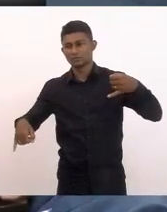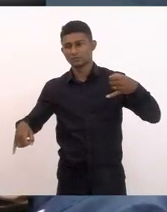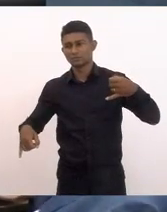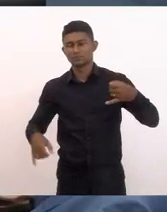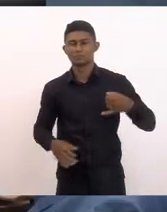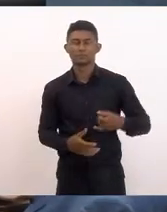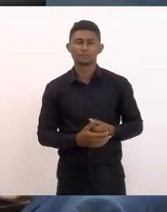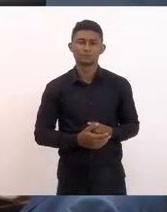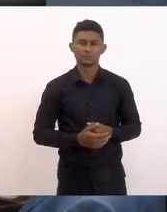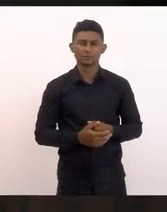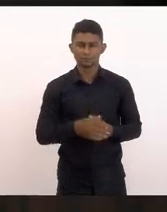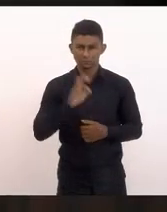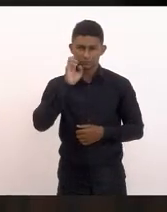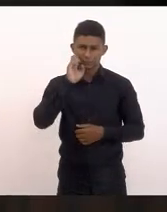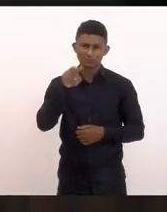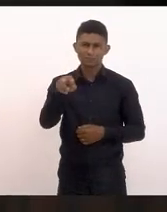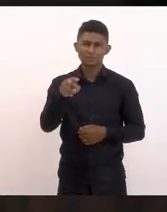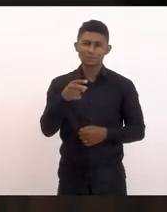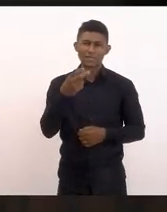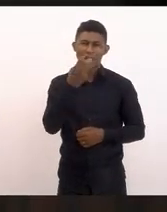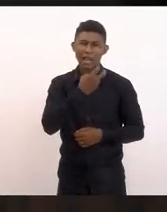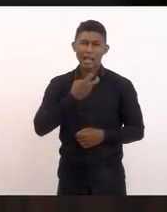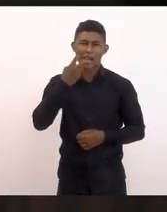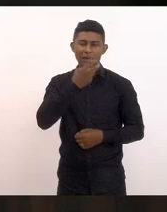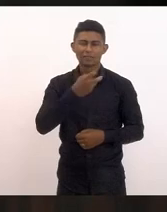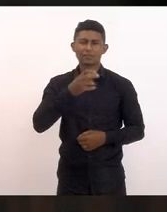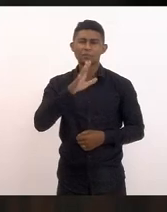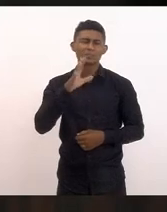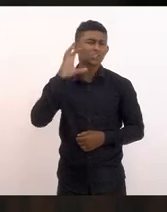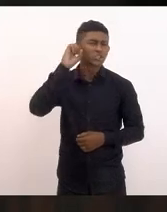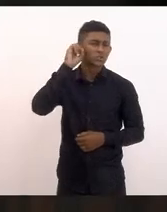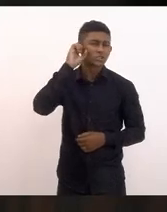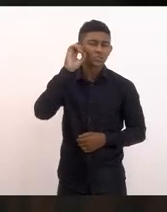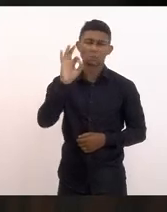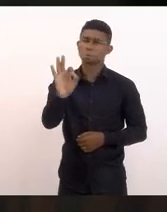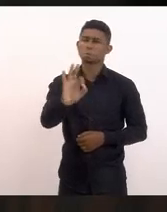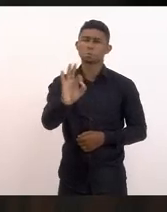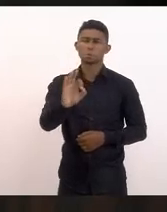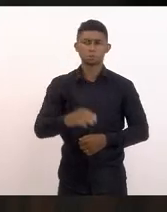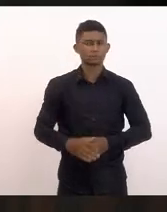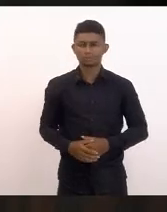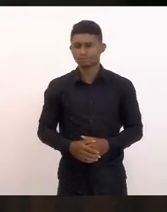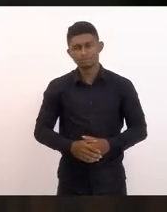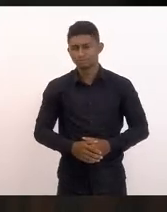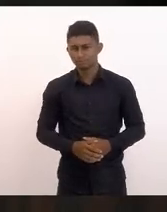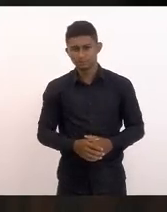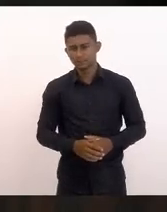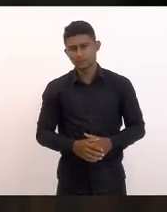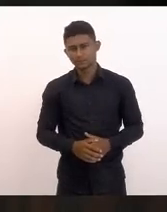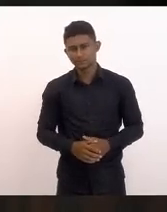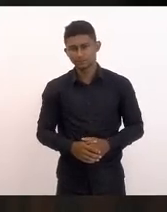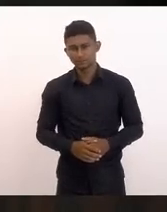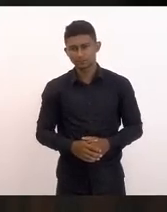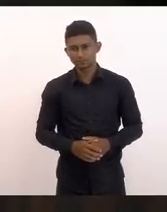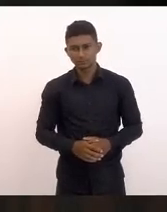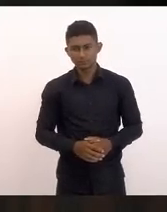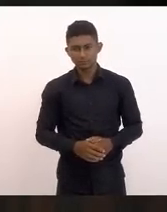Eu vejo que Vossa Excelência fala, mas o som não chega, Mink. Seu som não está chegando aqui.